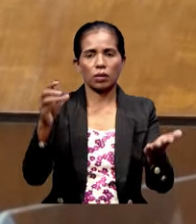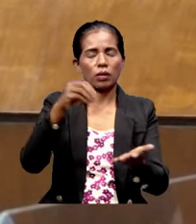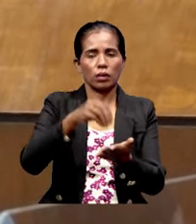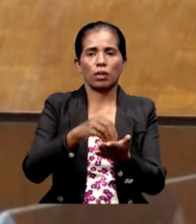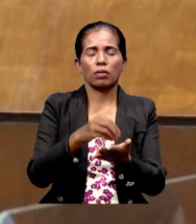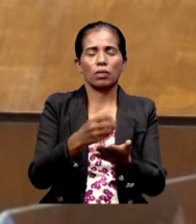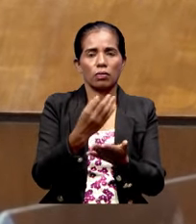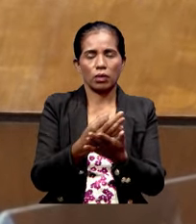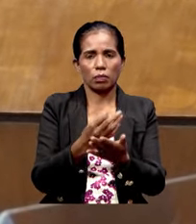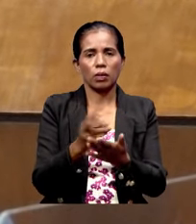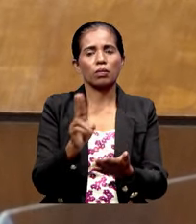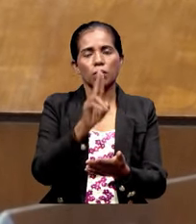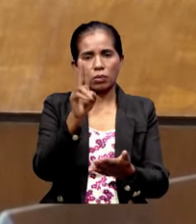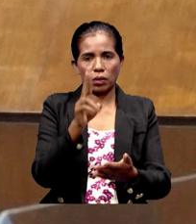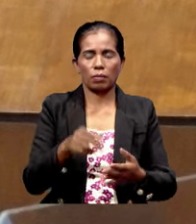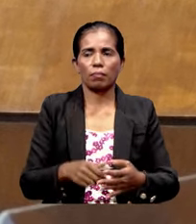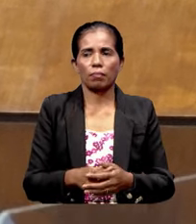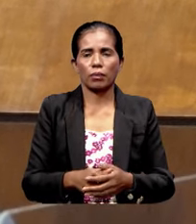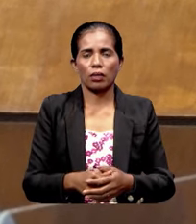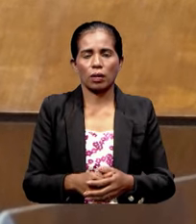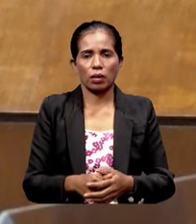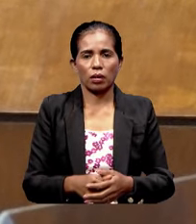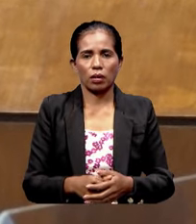zero. Também a frota, quando a